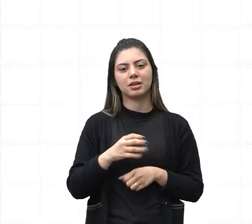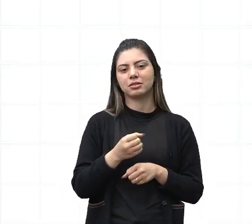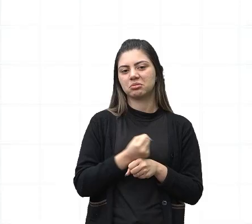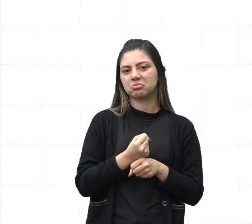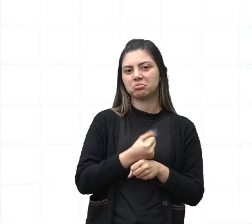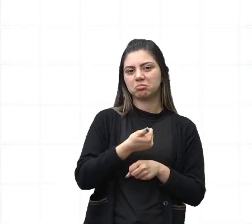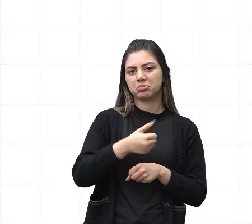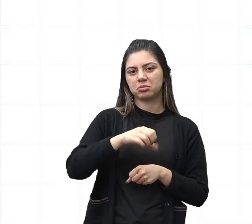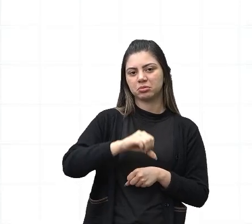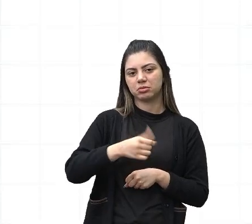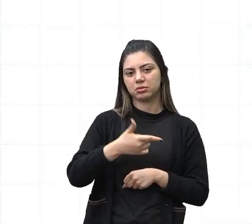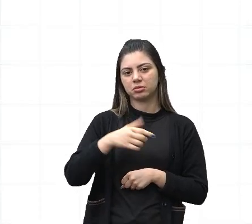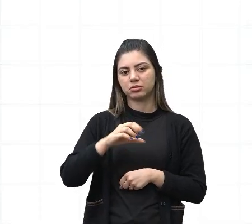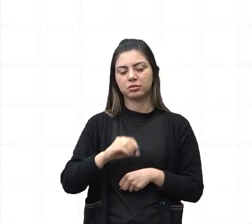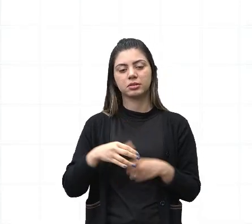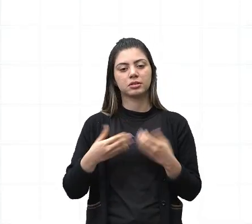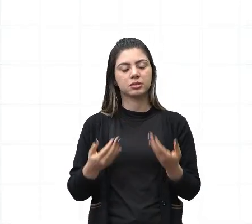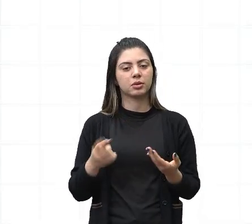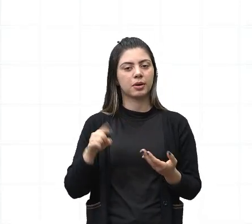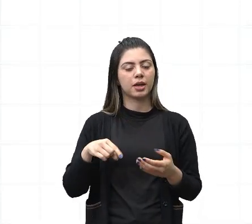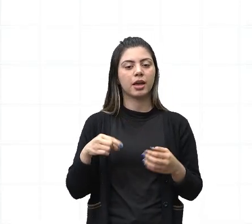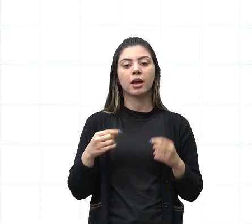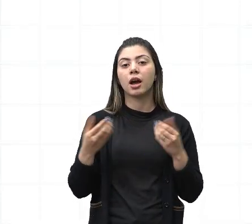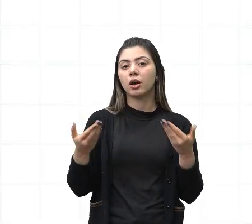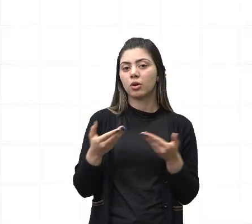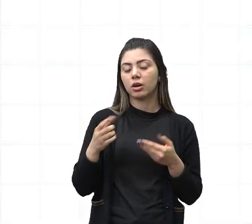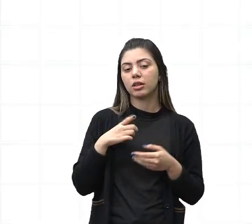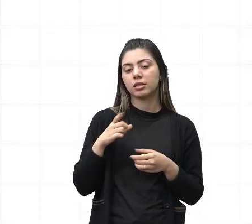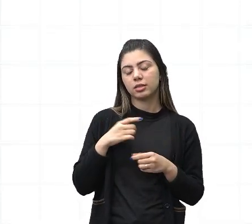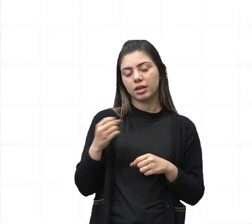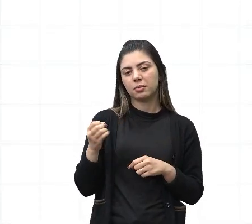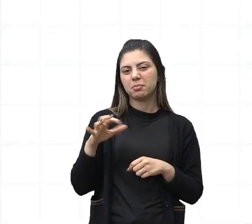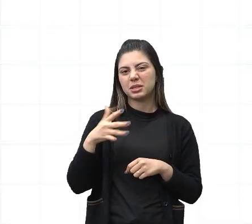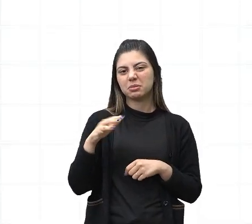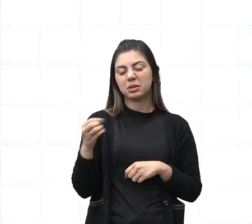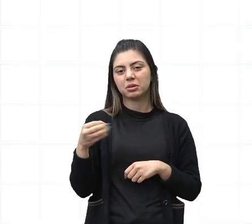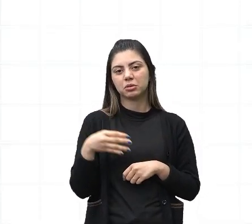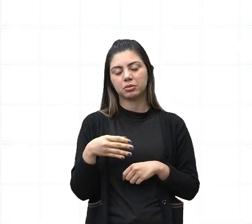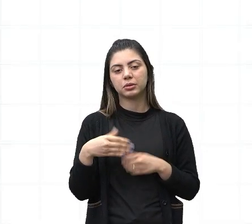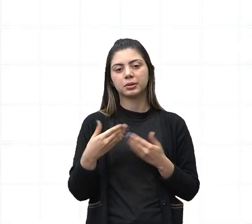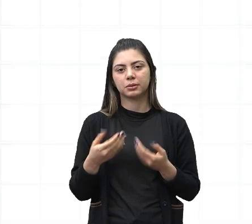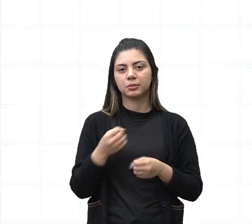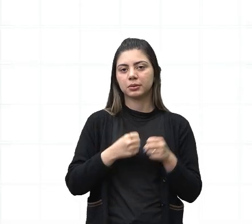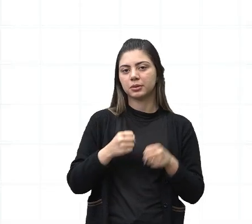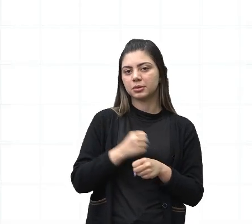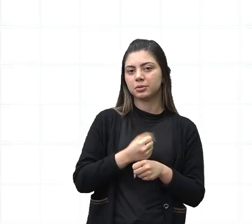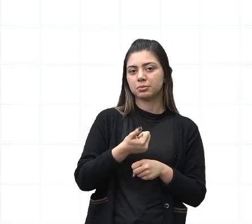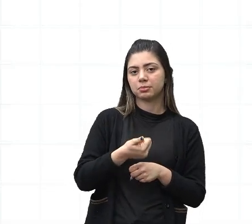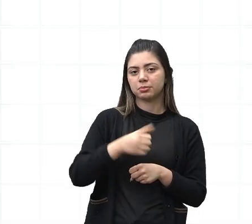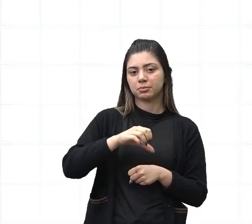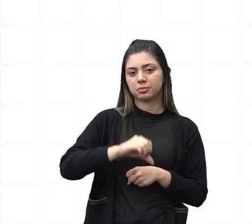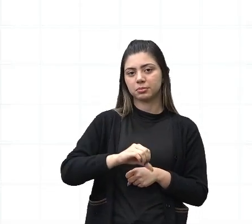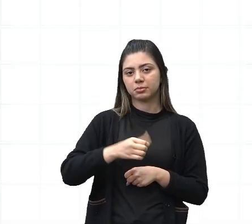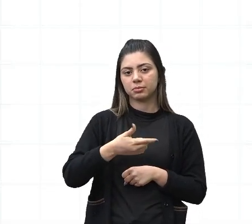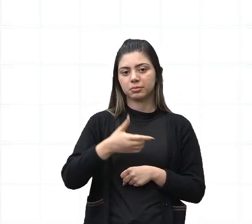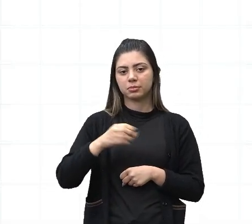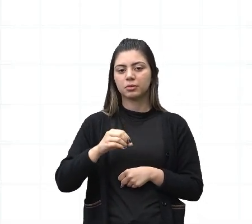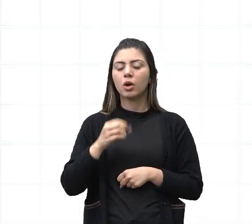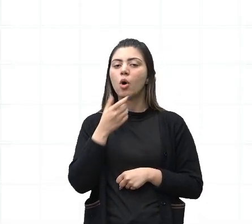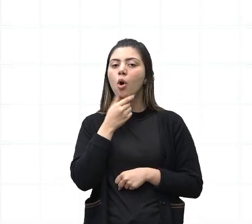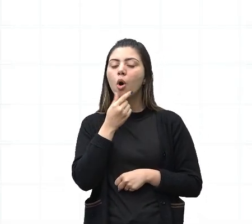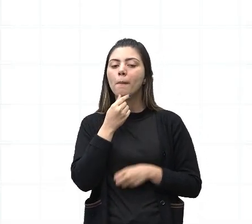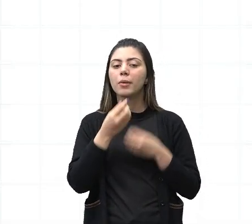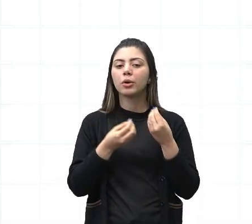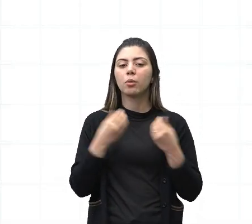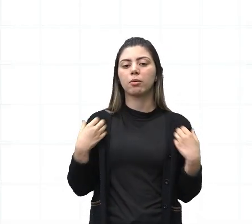está aí num vestuário um pouco mais, né, atual, digamos assim. A gente está falando dos anos de 1920, mais ou menos. O homem ele já está com um